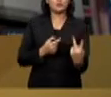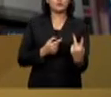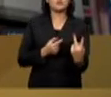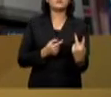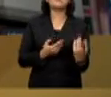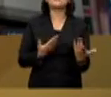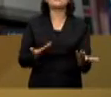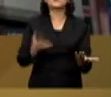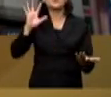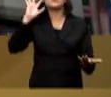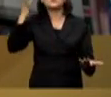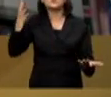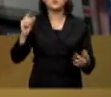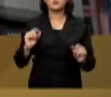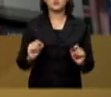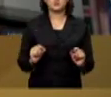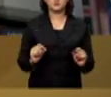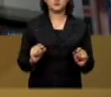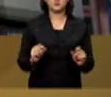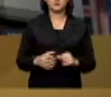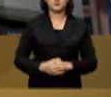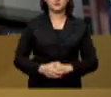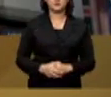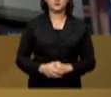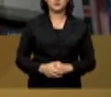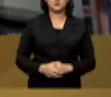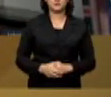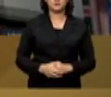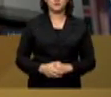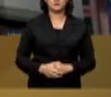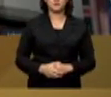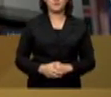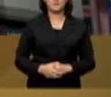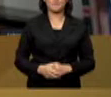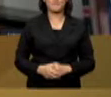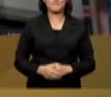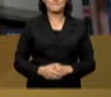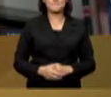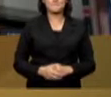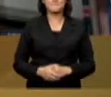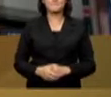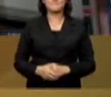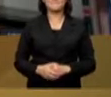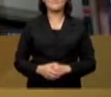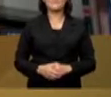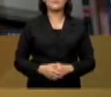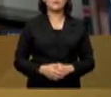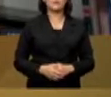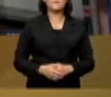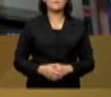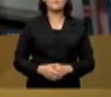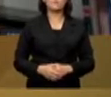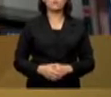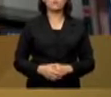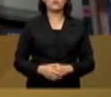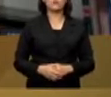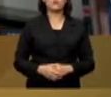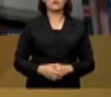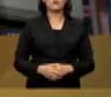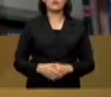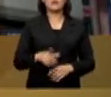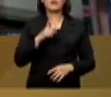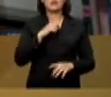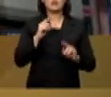Qual é a solução proposta? Possibilidade de repetição de indébito do ICMS sob pena